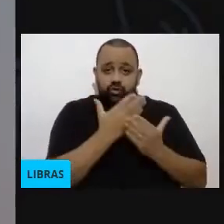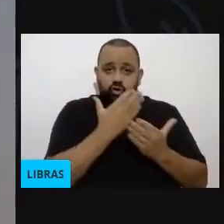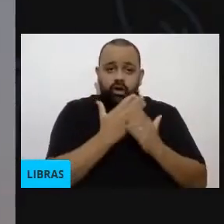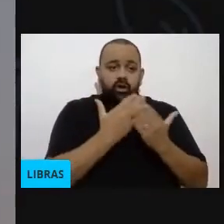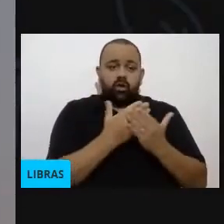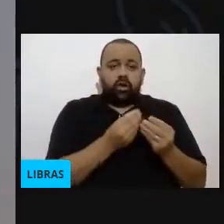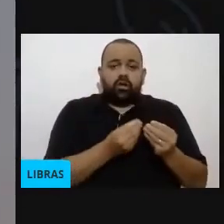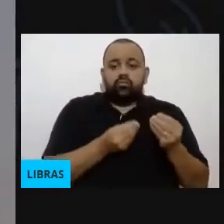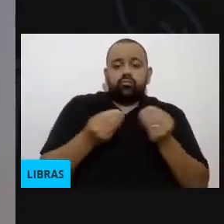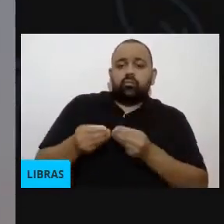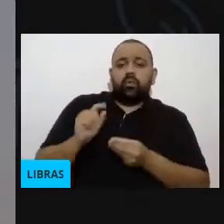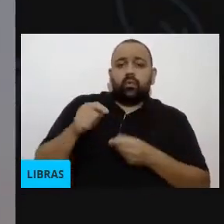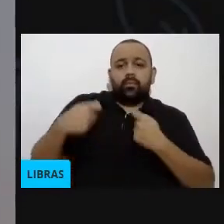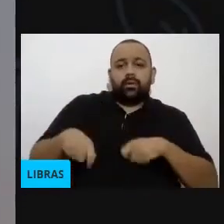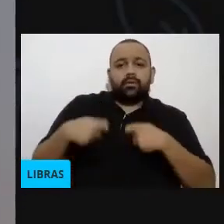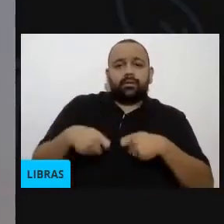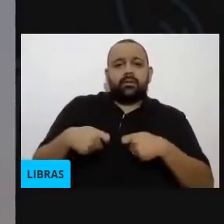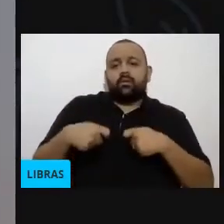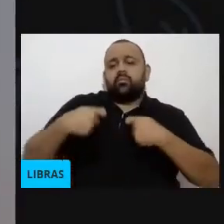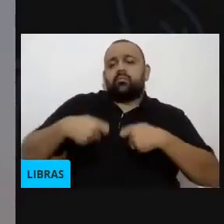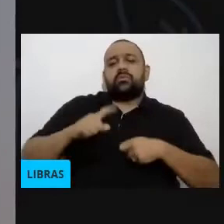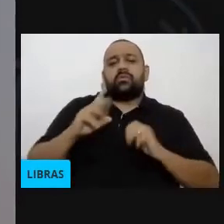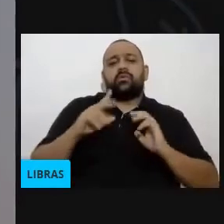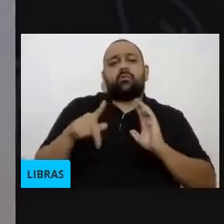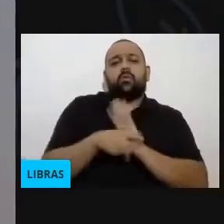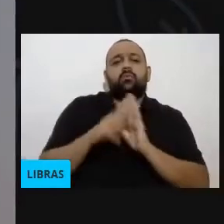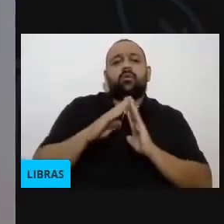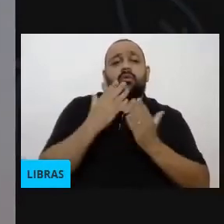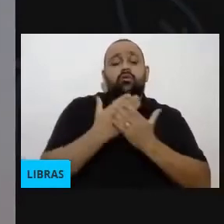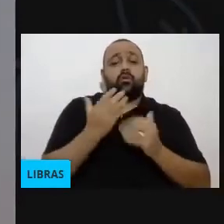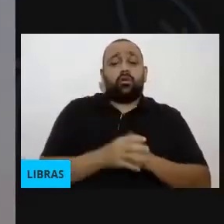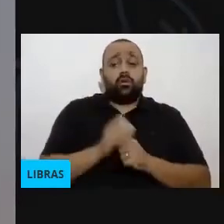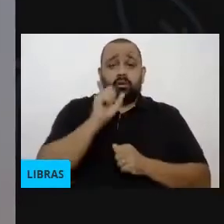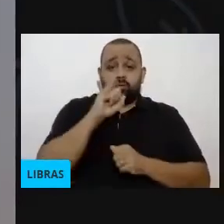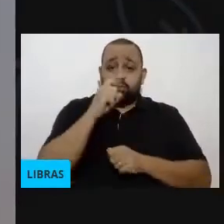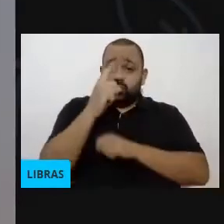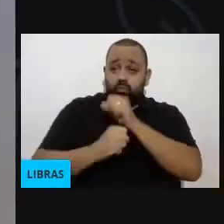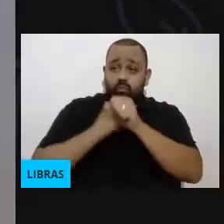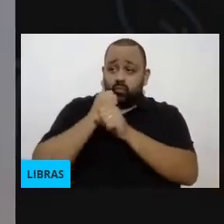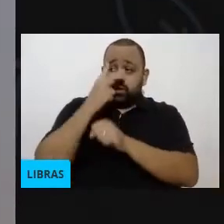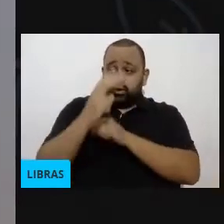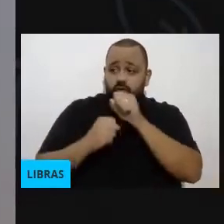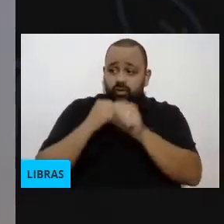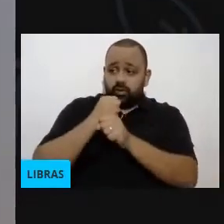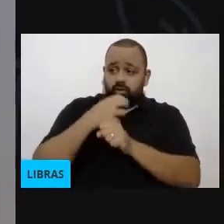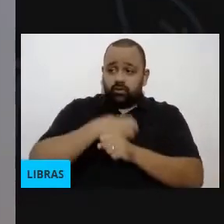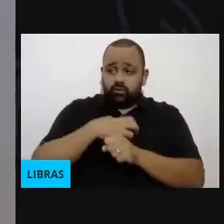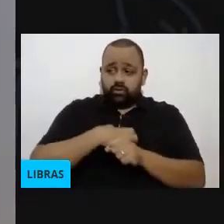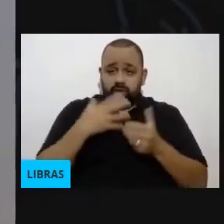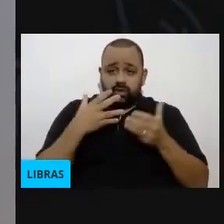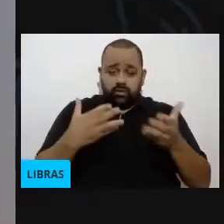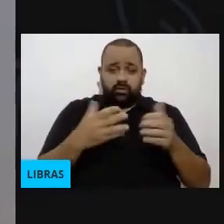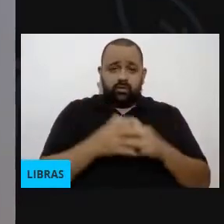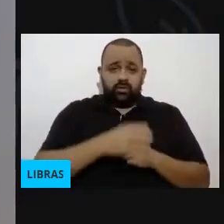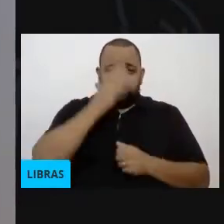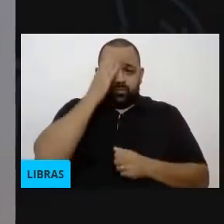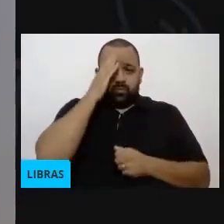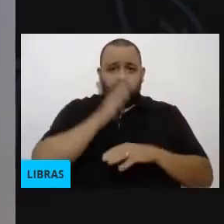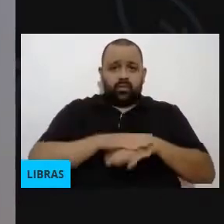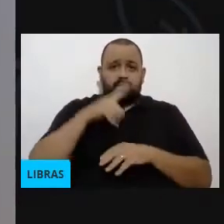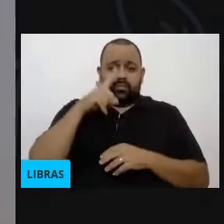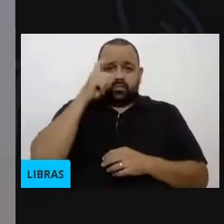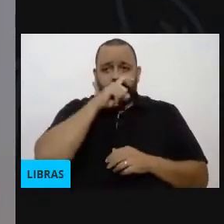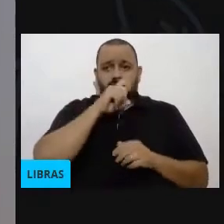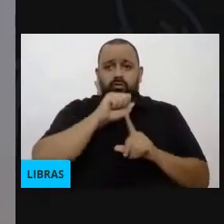que ela não precisa mais da escola. Se ficar 1 ano, 2 anos dentro desse modelo, é evidente que ainda mais dentro de uma condição